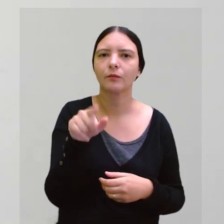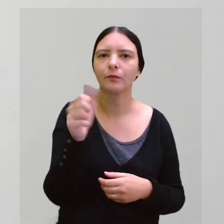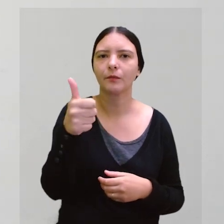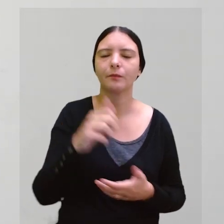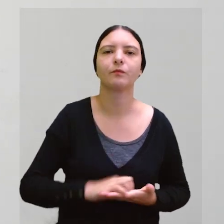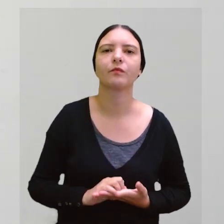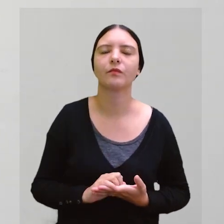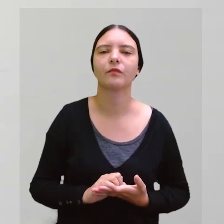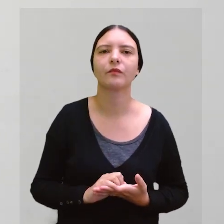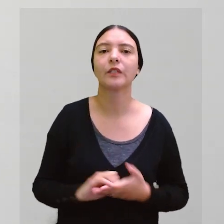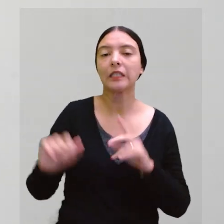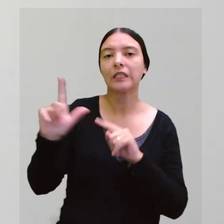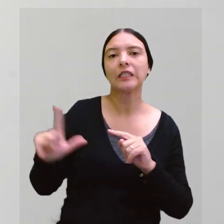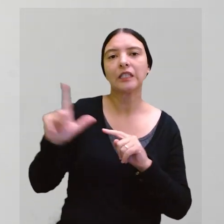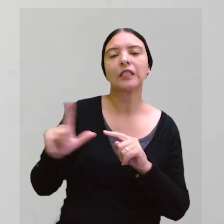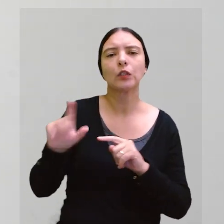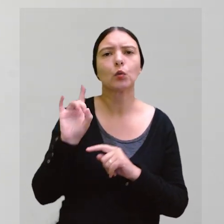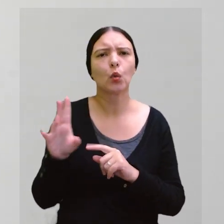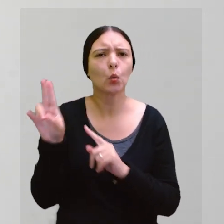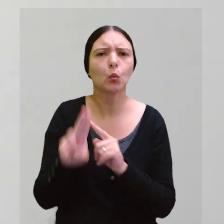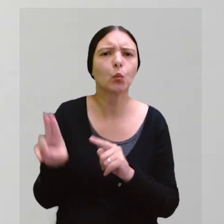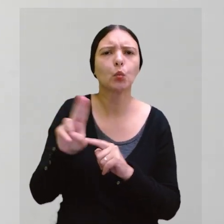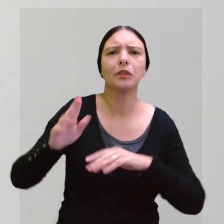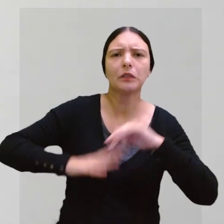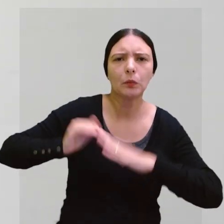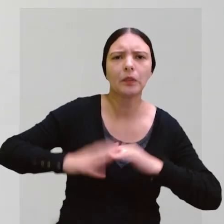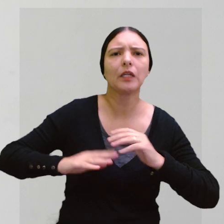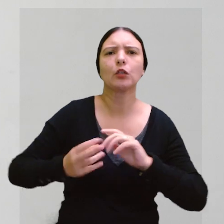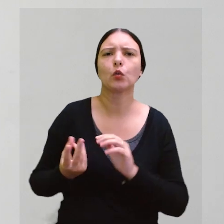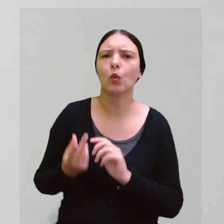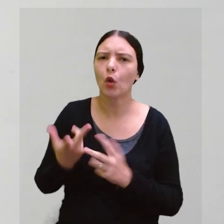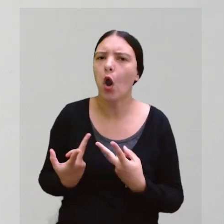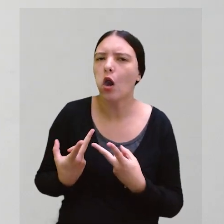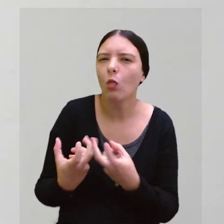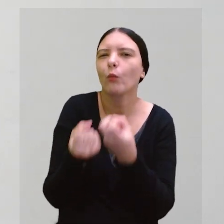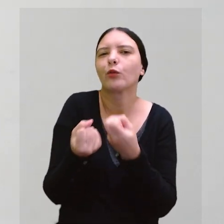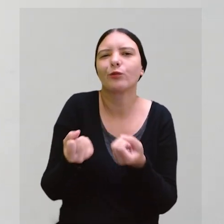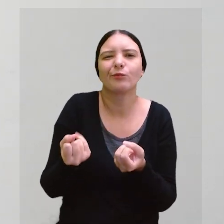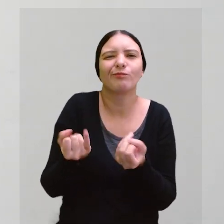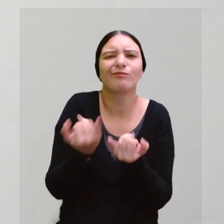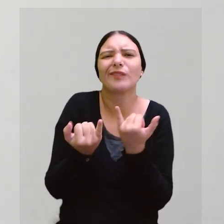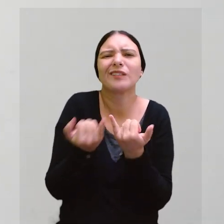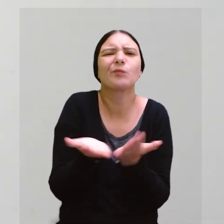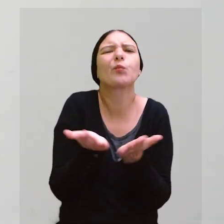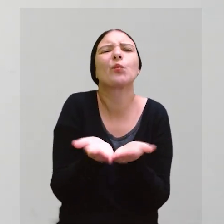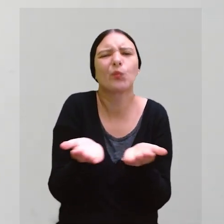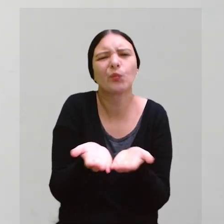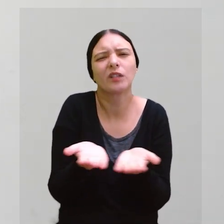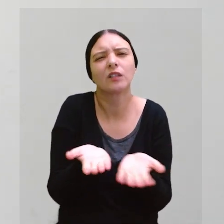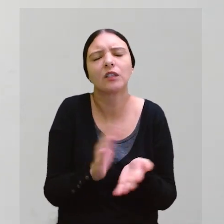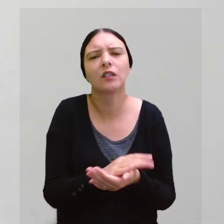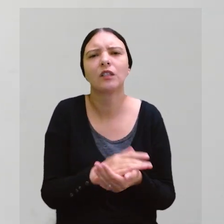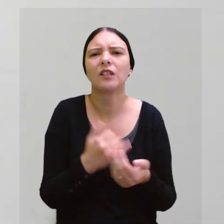Beleza. Por que jogar a literatura apenas no campo do útil, do prático, do lucro? É muito empobrecedor fazer isso. Né? Tem